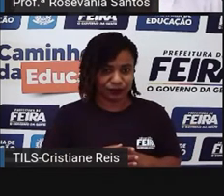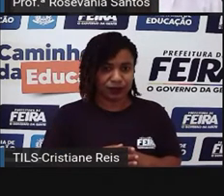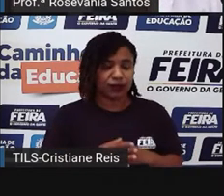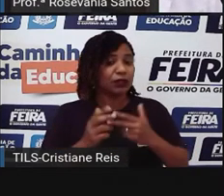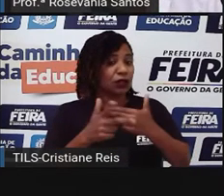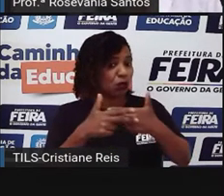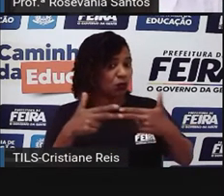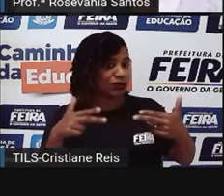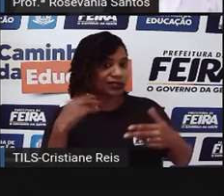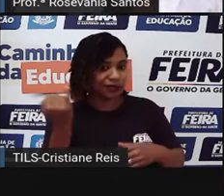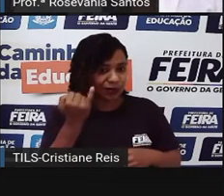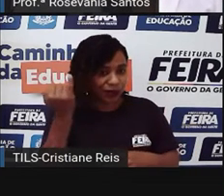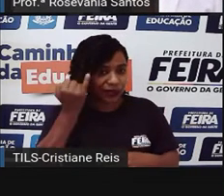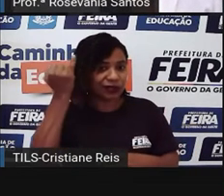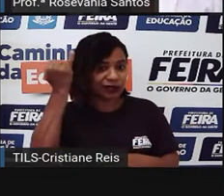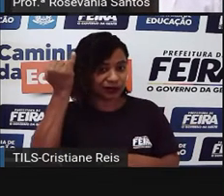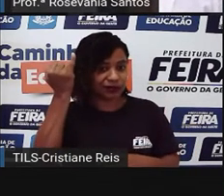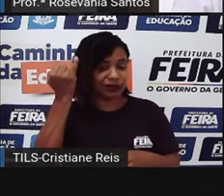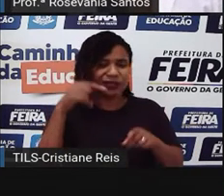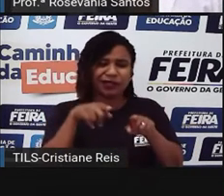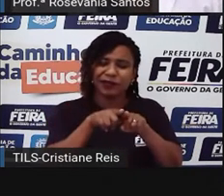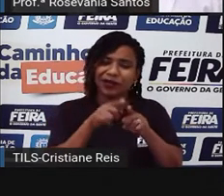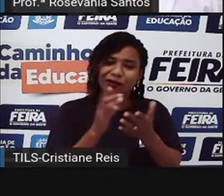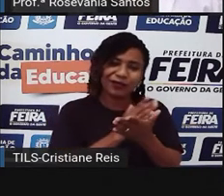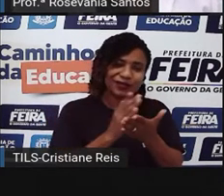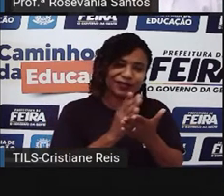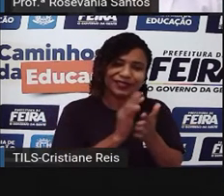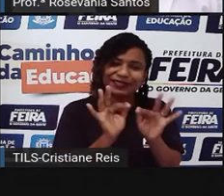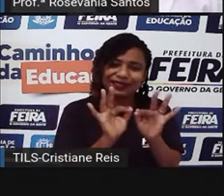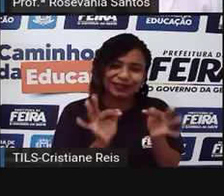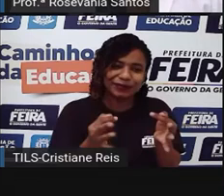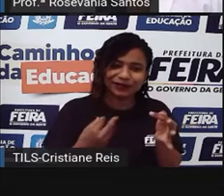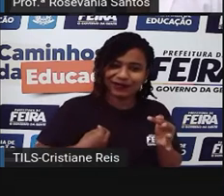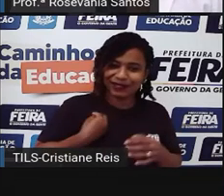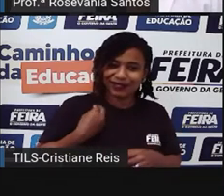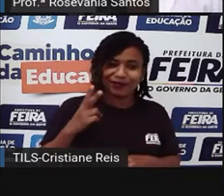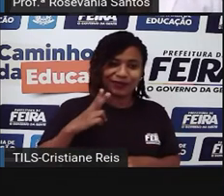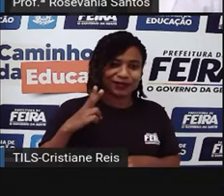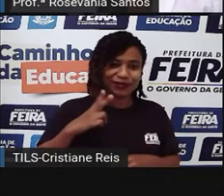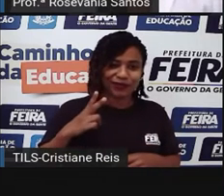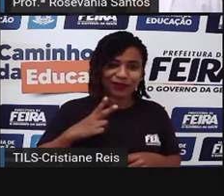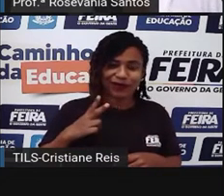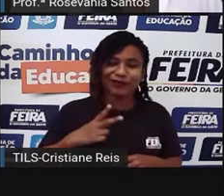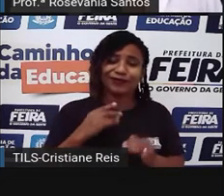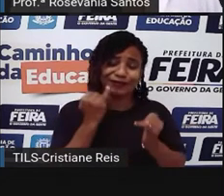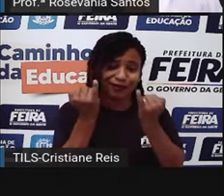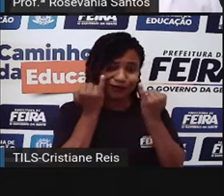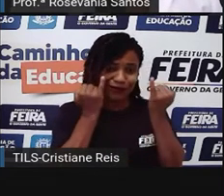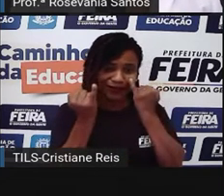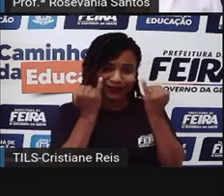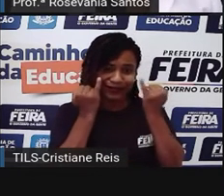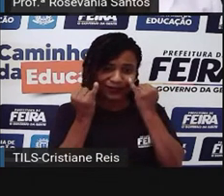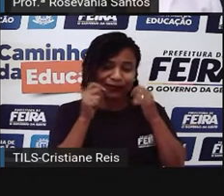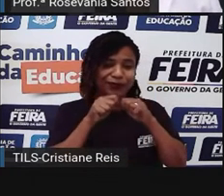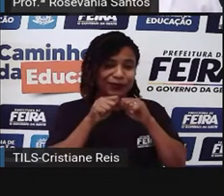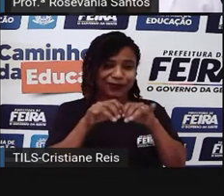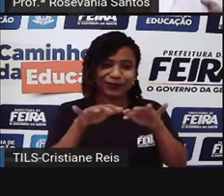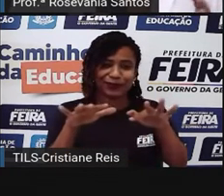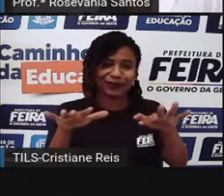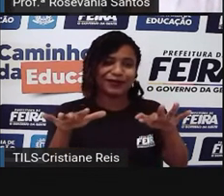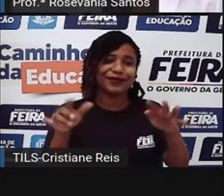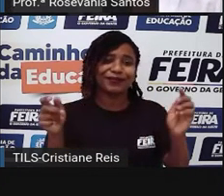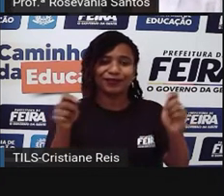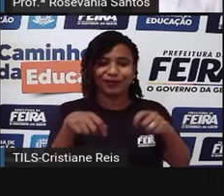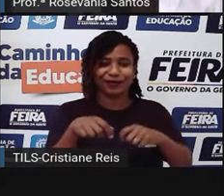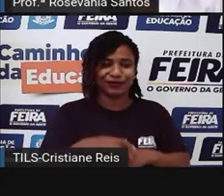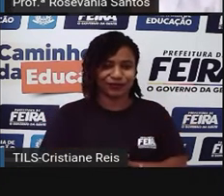coisas não tão relevantes assim, a gente dissemina essas informações. O pior mesmo da disseminação da informação é